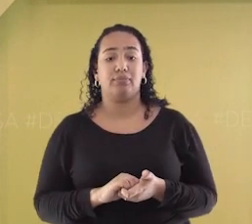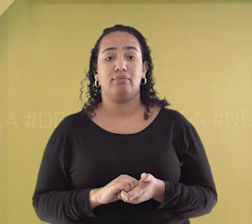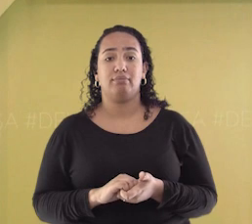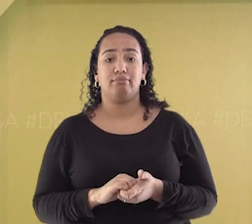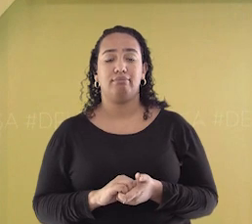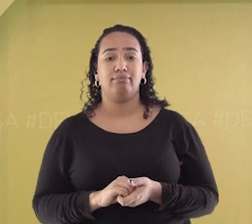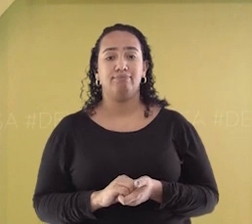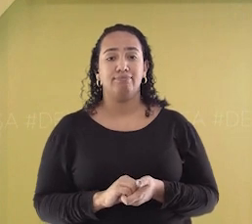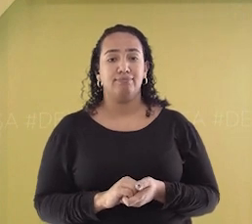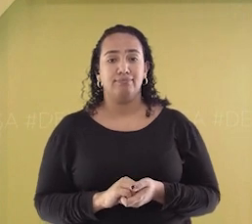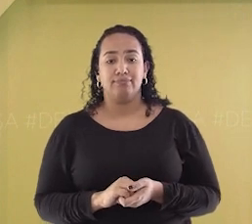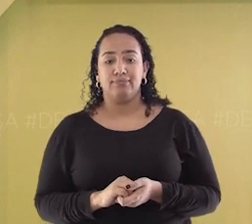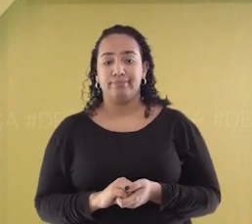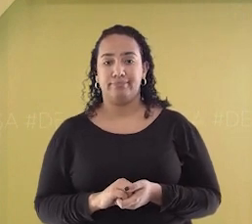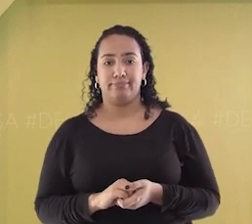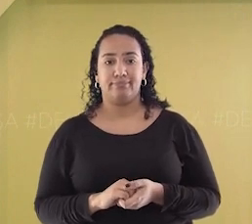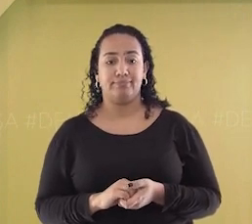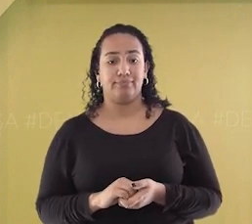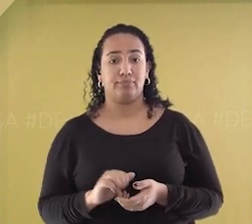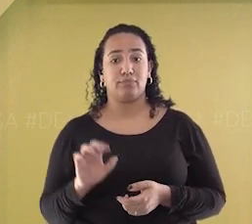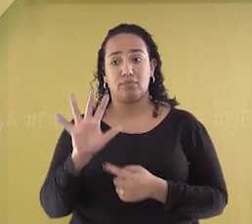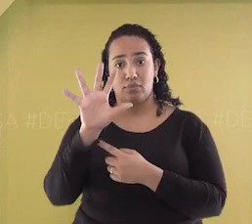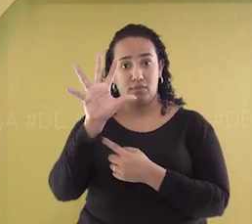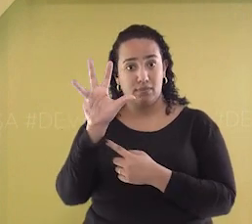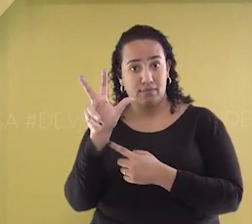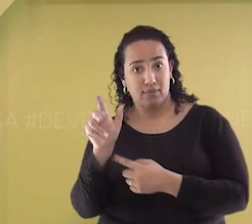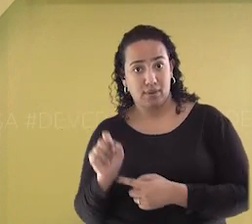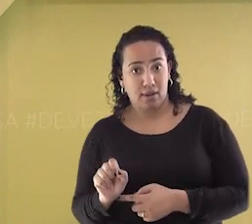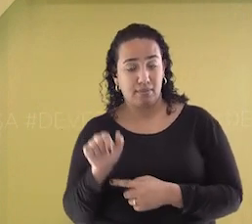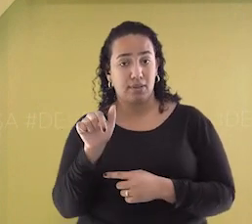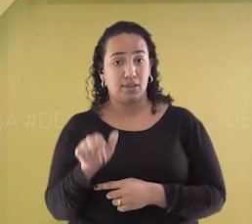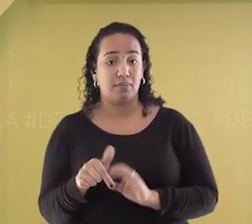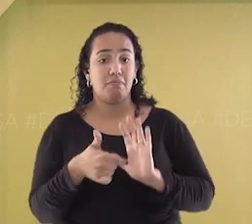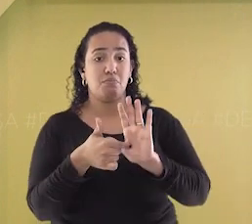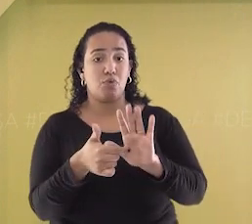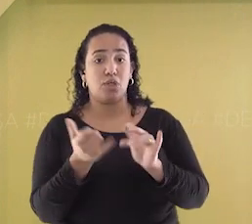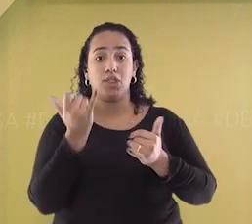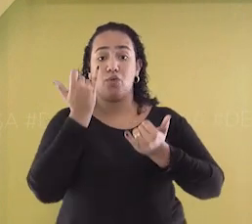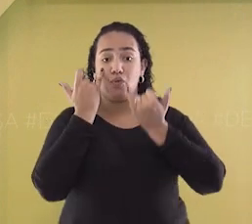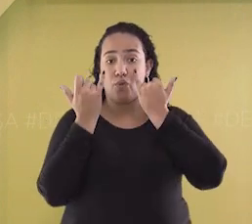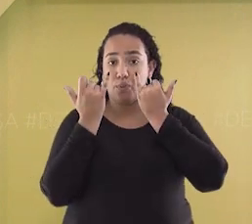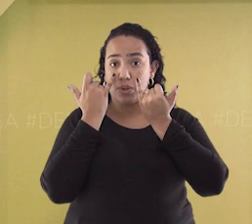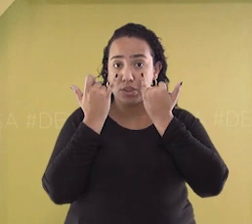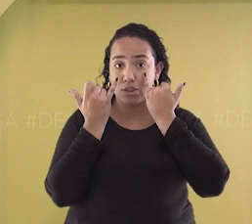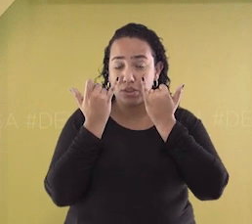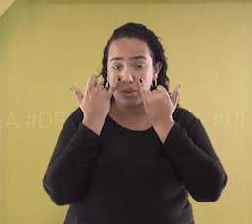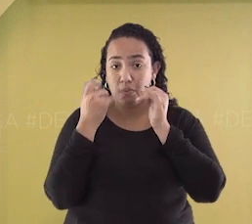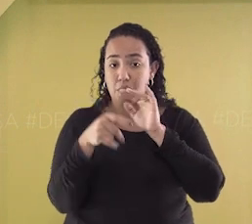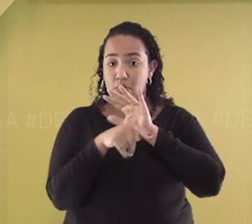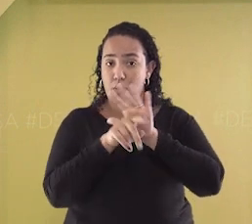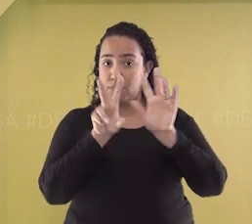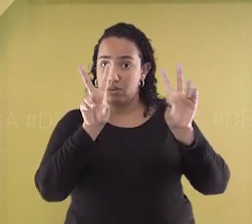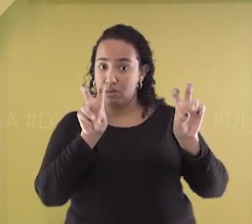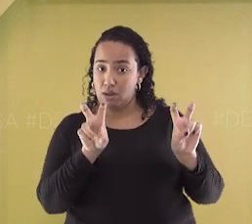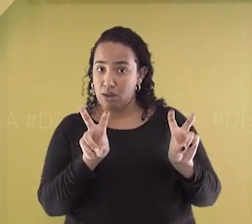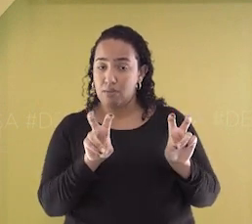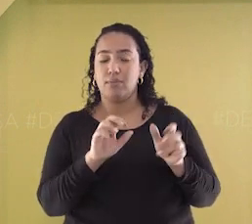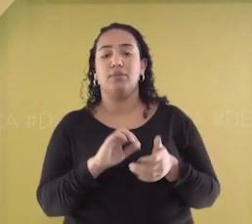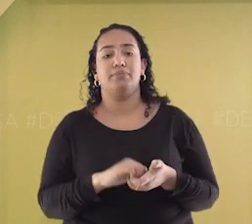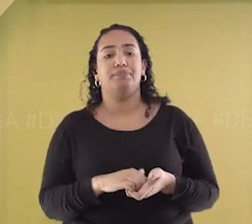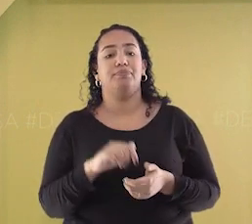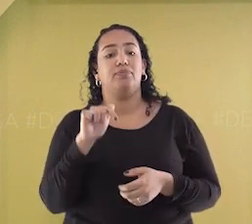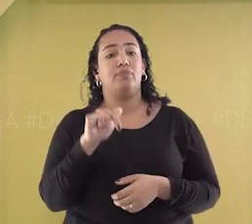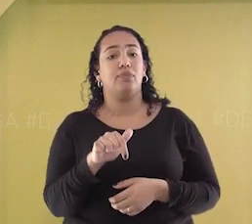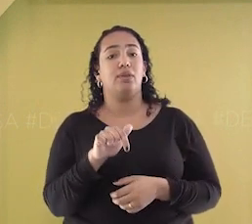de categorias. Todo mapa quer nos transmitir informações e dados sobre um assunto,